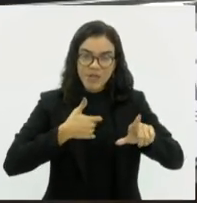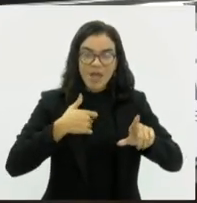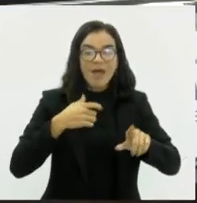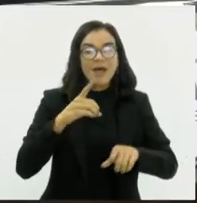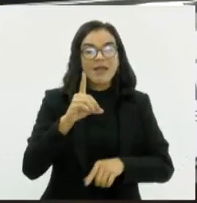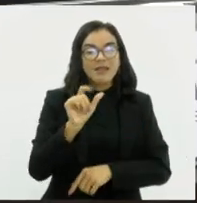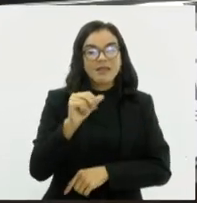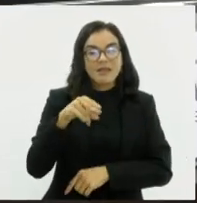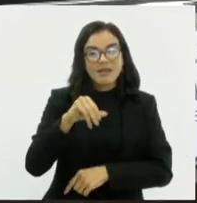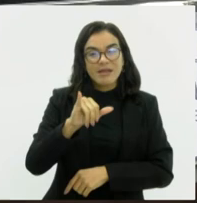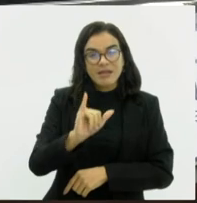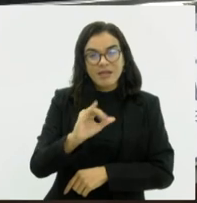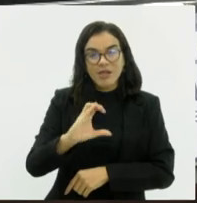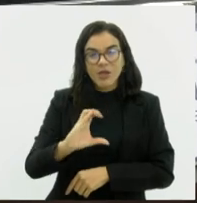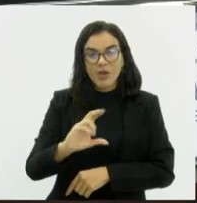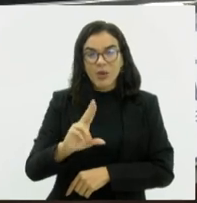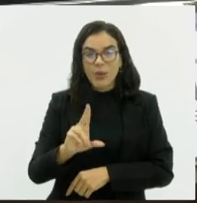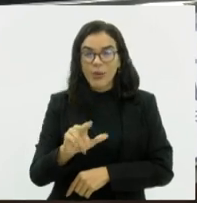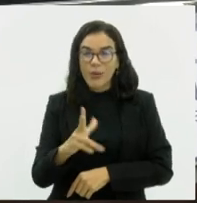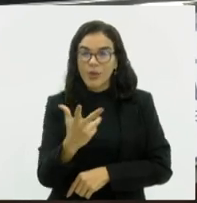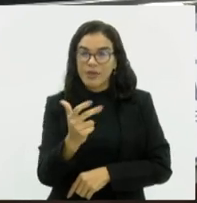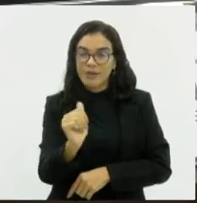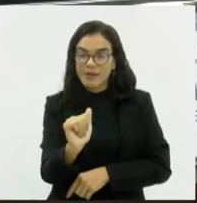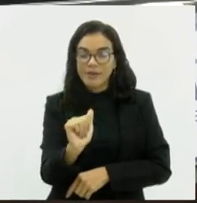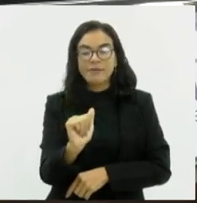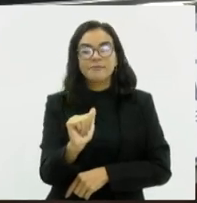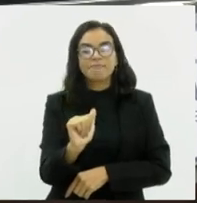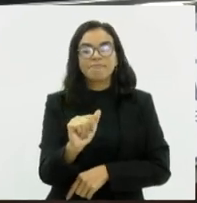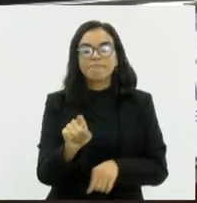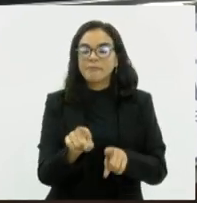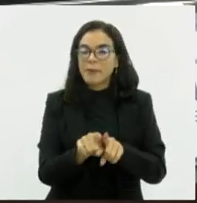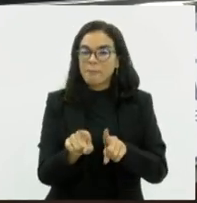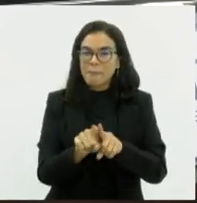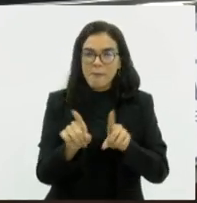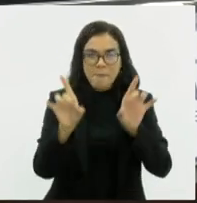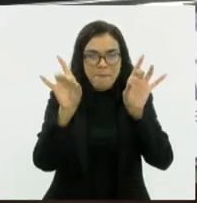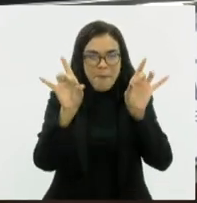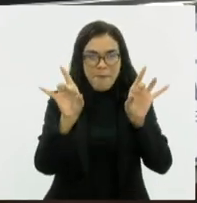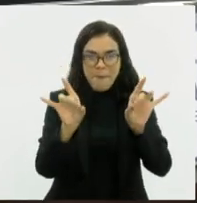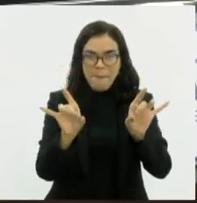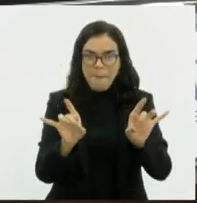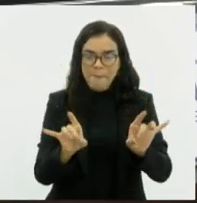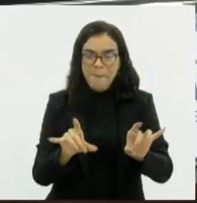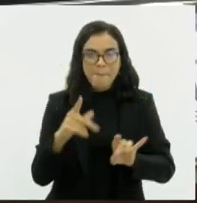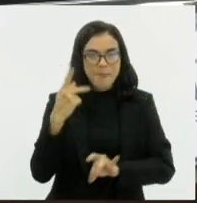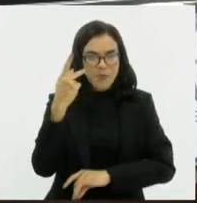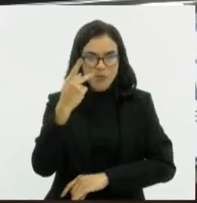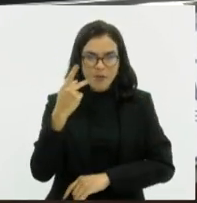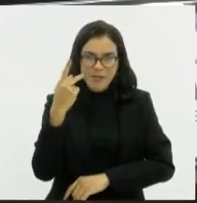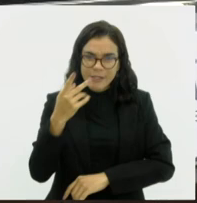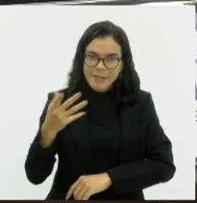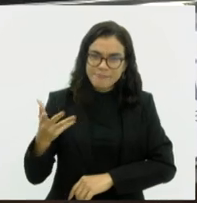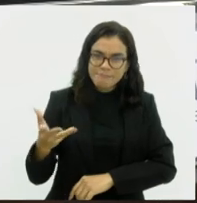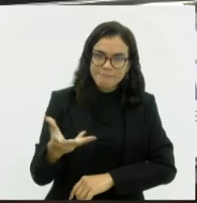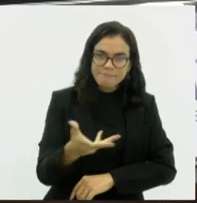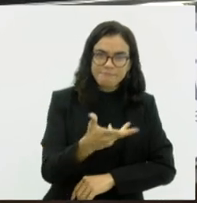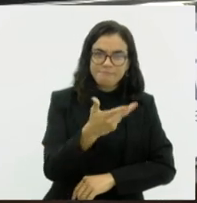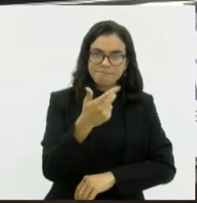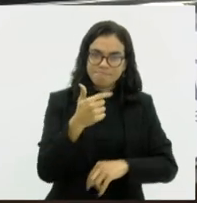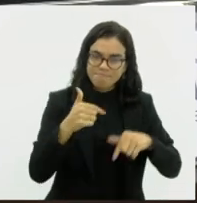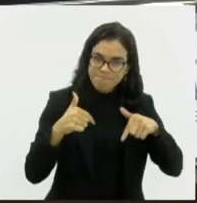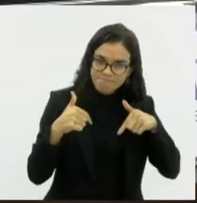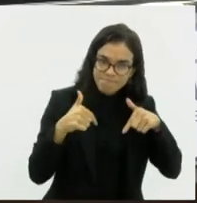Cunha, também pela grande, brilhante e extraordinária parlamentar que é,